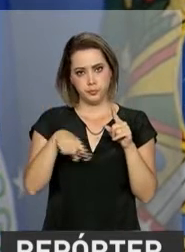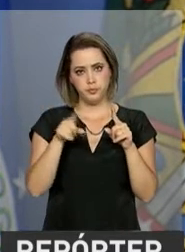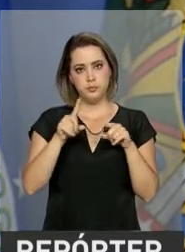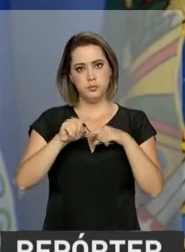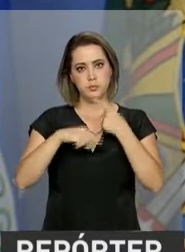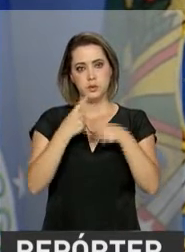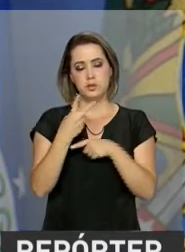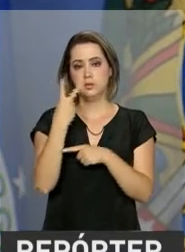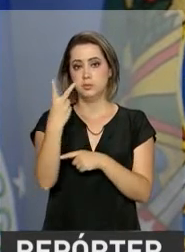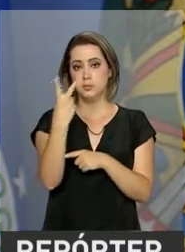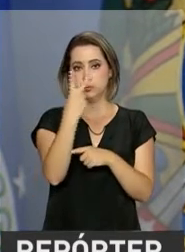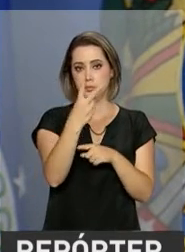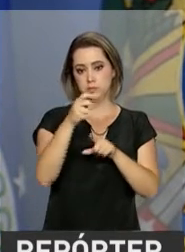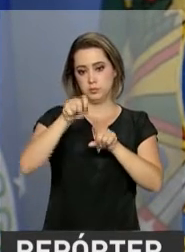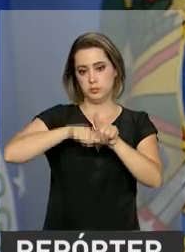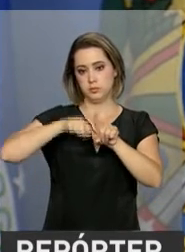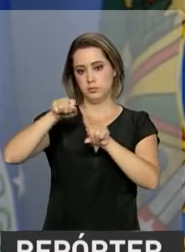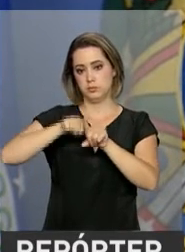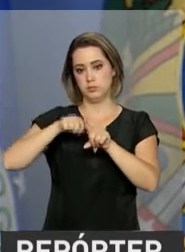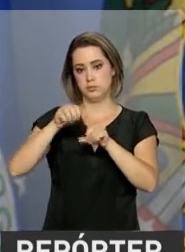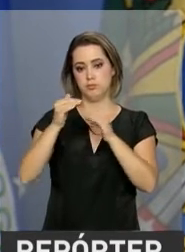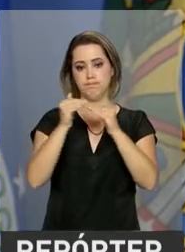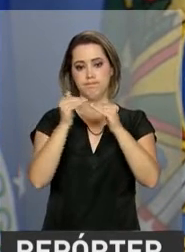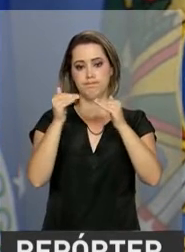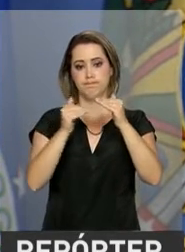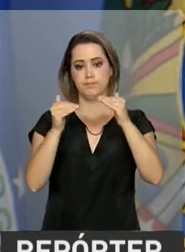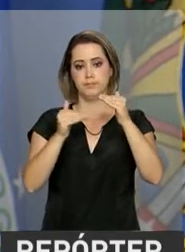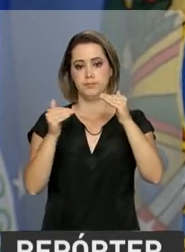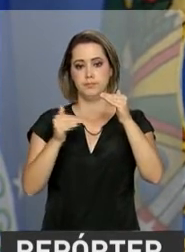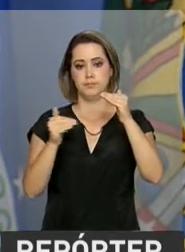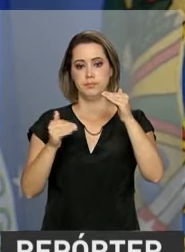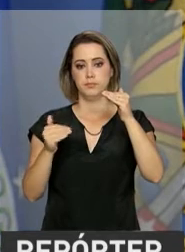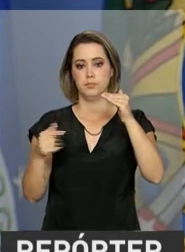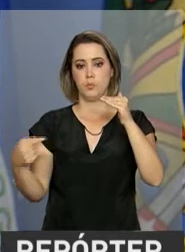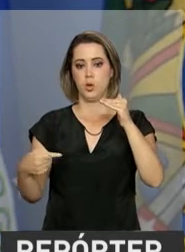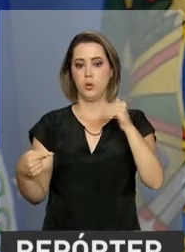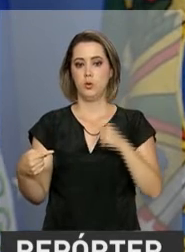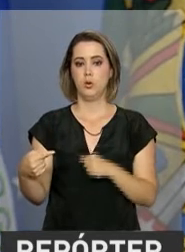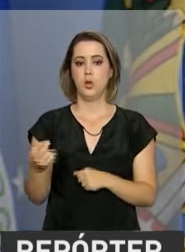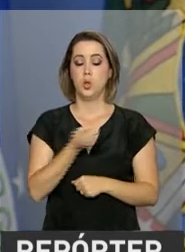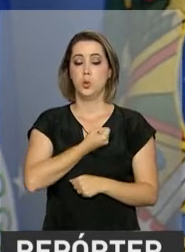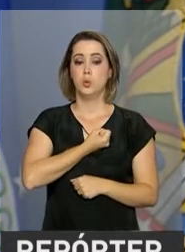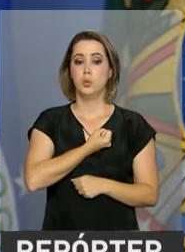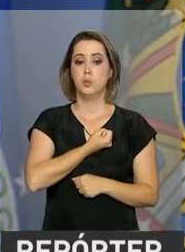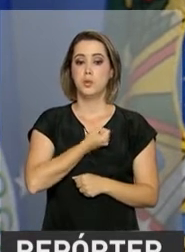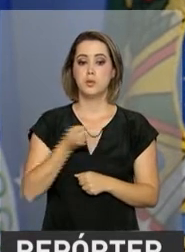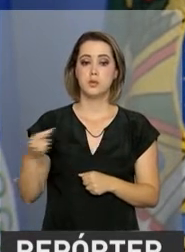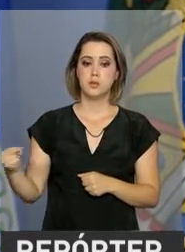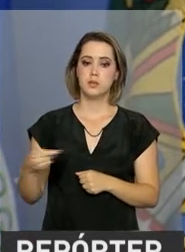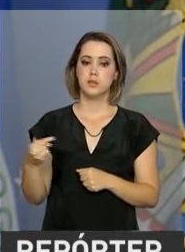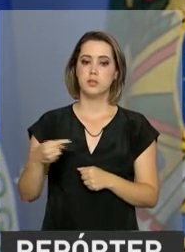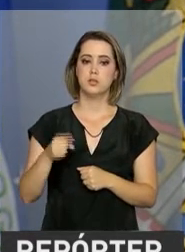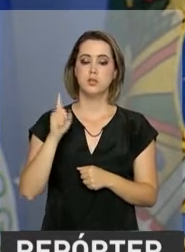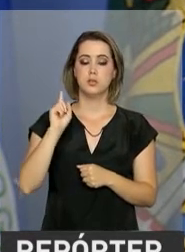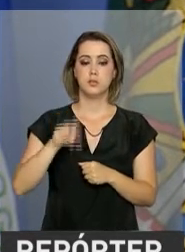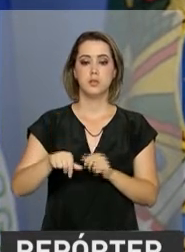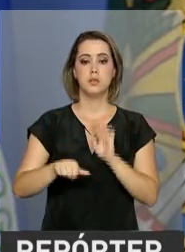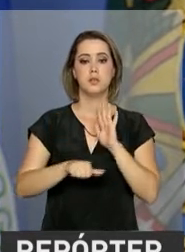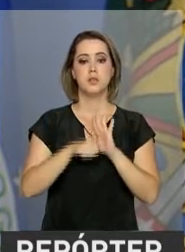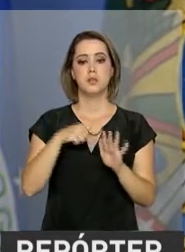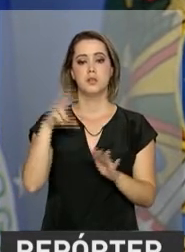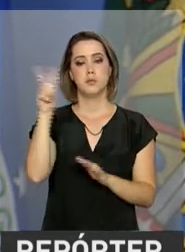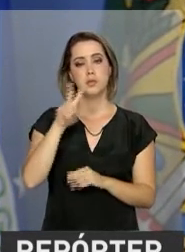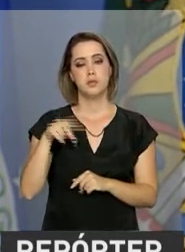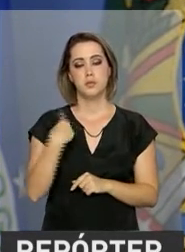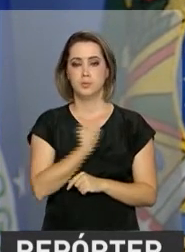de 22 meses de números negativos. É praticamente a primeira vez que nós temos um